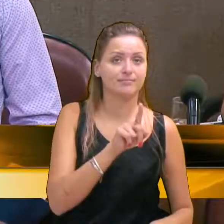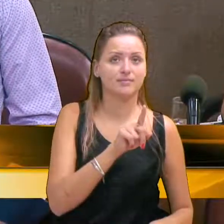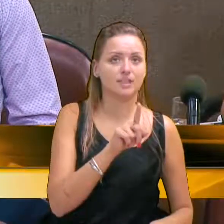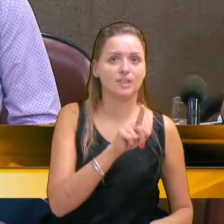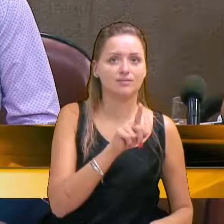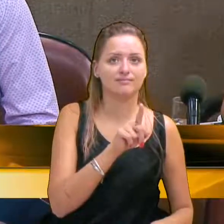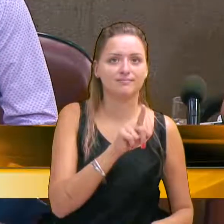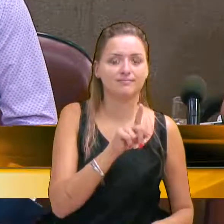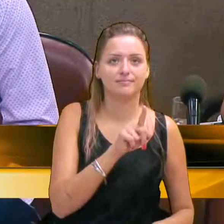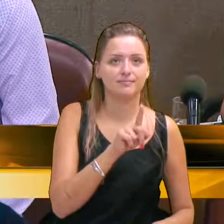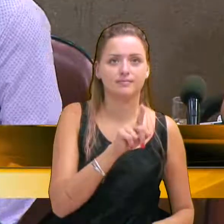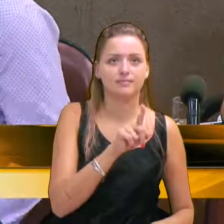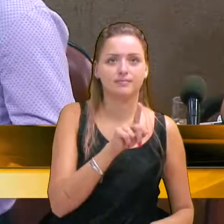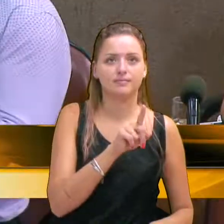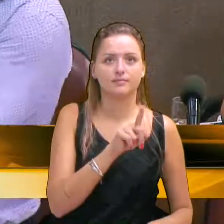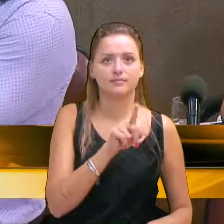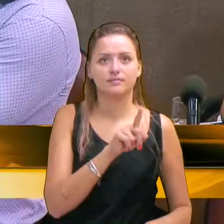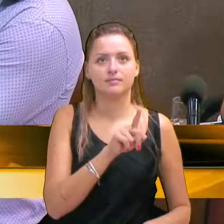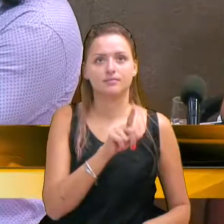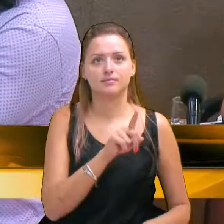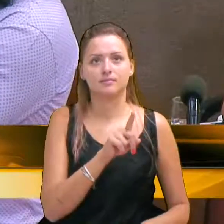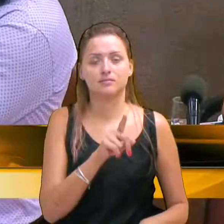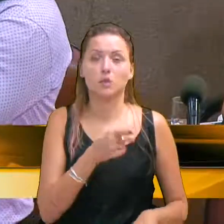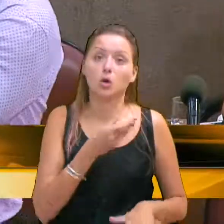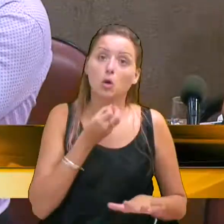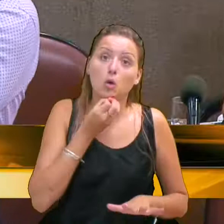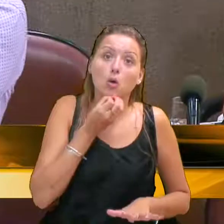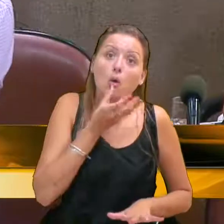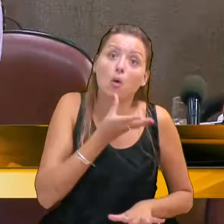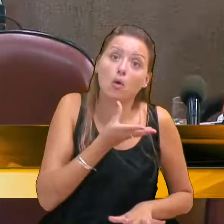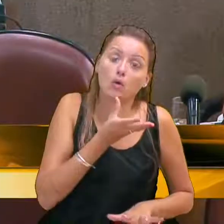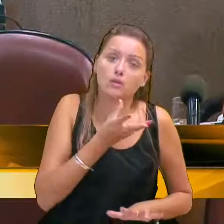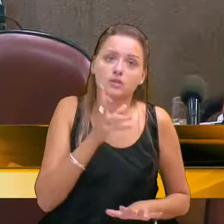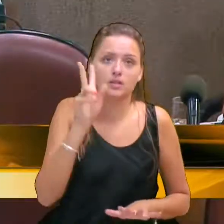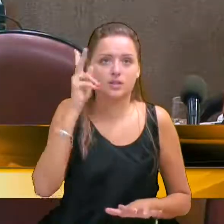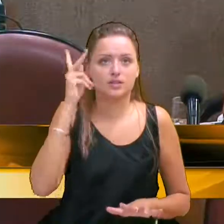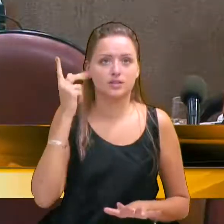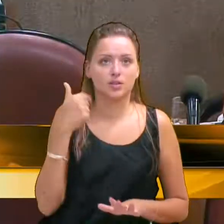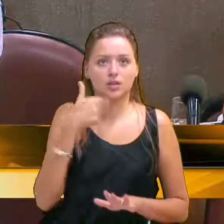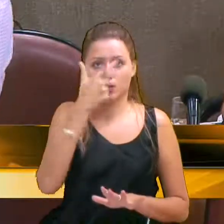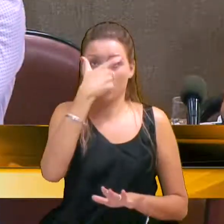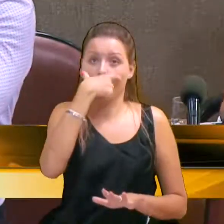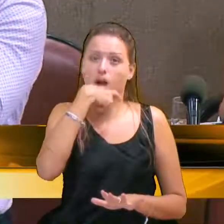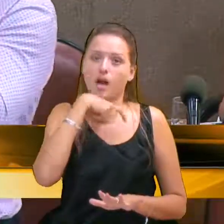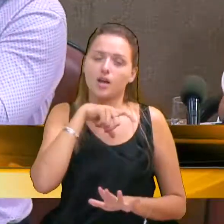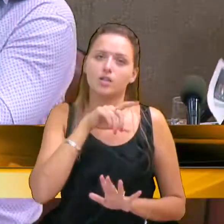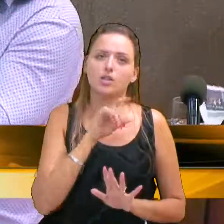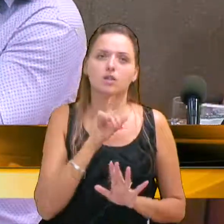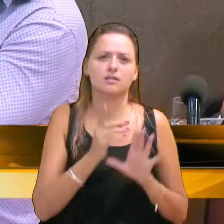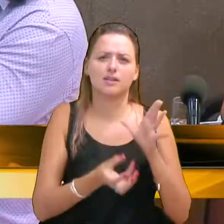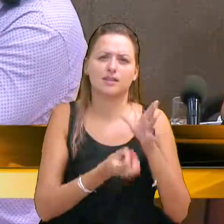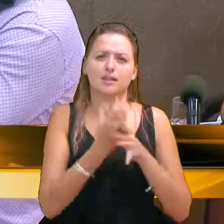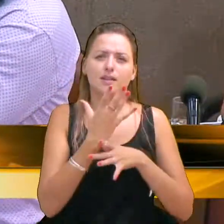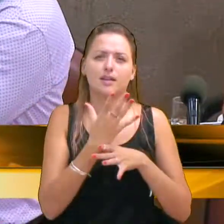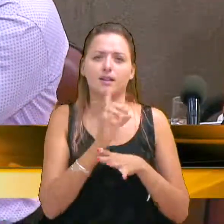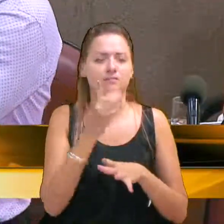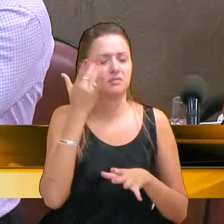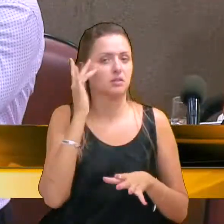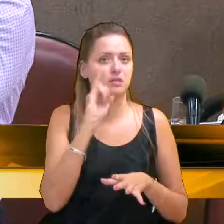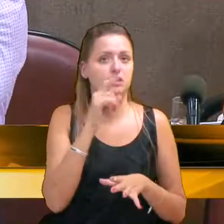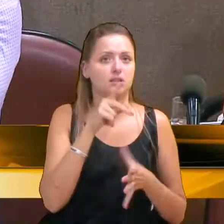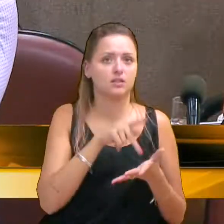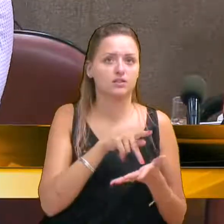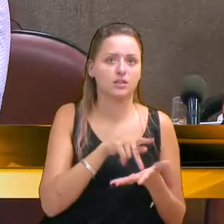Não, né? Aliás, conta-se uma história que, acho que é uma ilustração que fizeram, que inventaram, não sei se isso é verídico ou